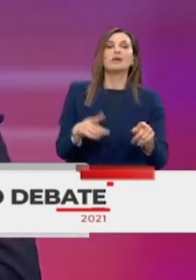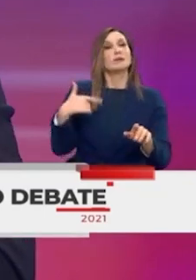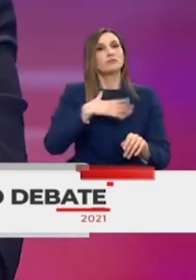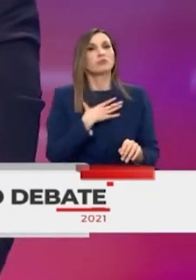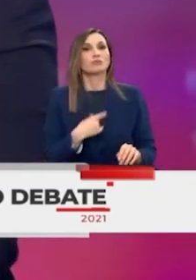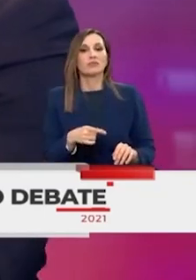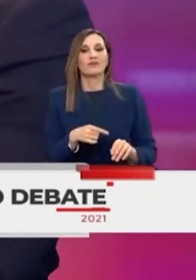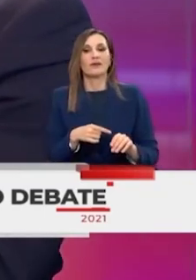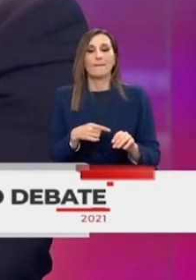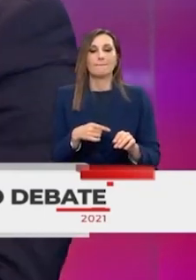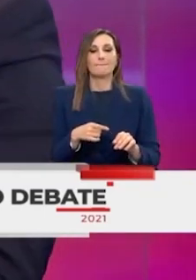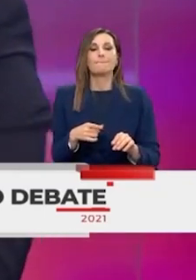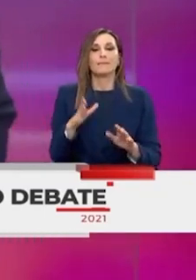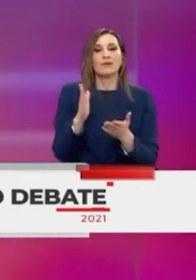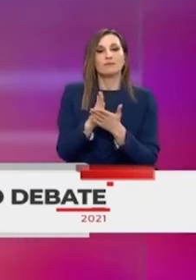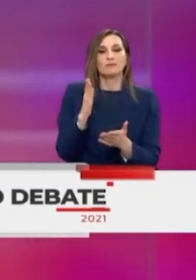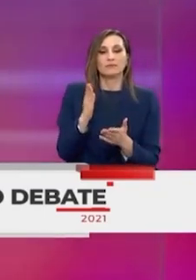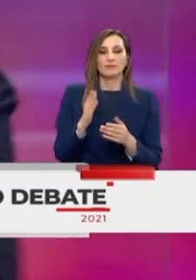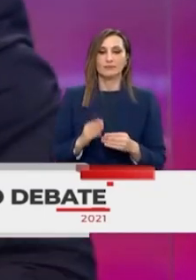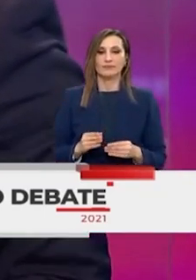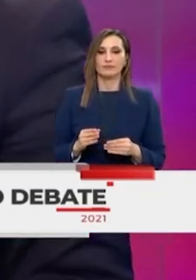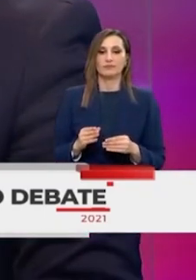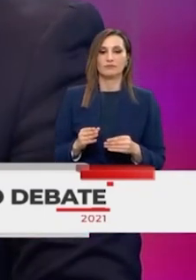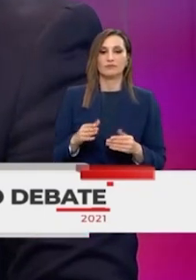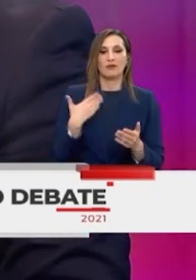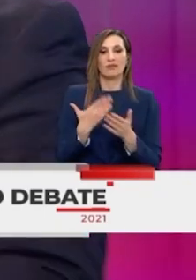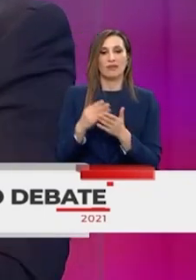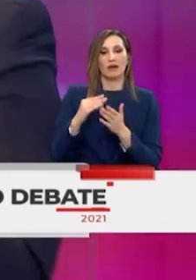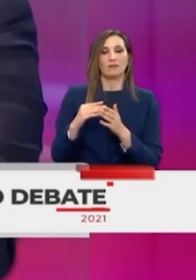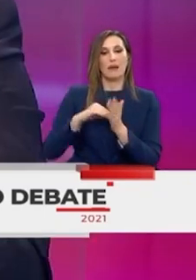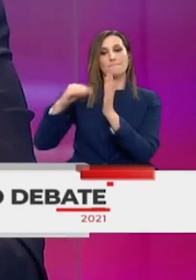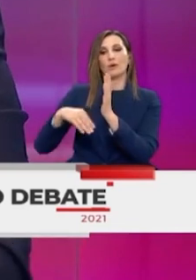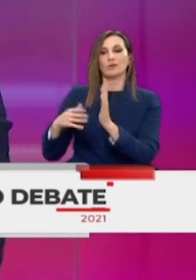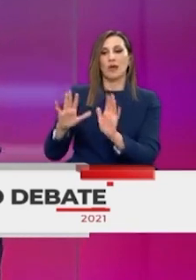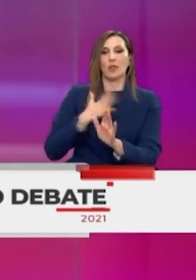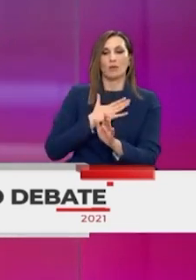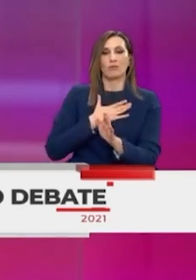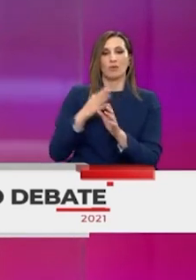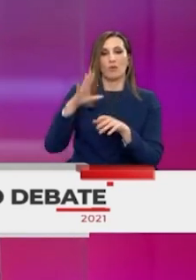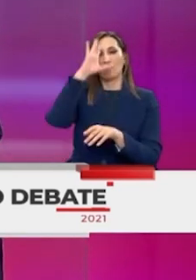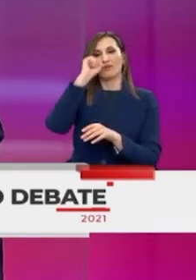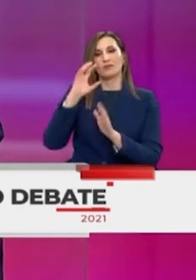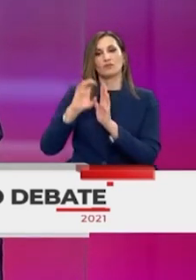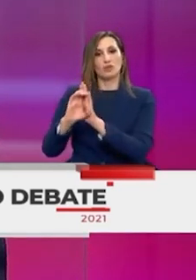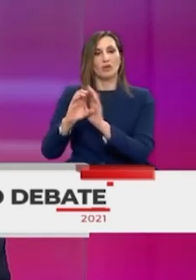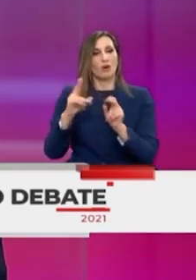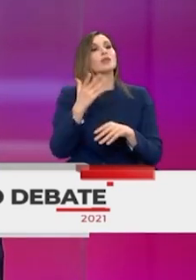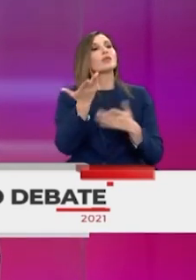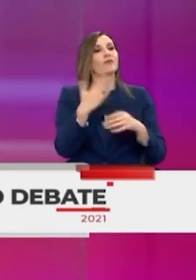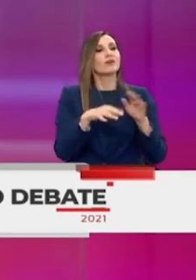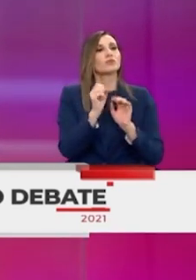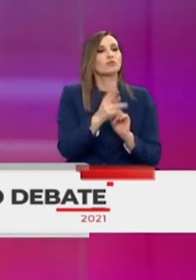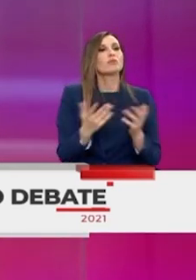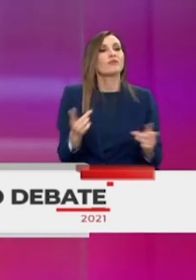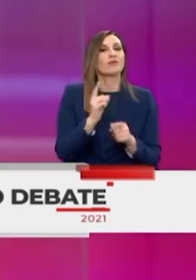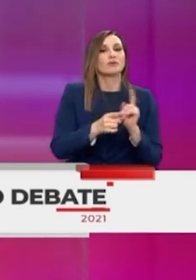eu gostava mesmo que eu explicasse aos portugueses só isto, que é, não daria posse a um governo do Chega. Certo, já percebi. Então, o que é que faria? Faria eleições até